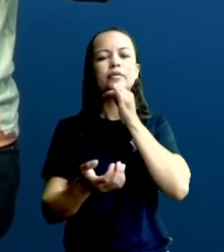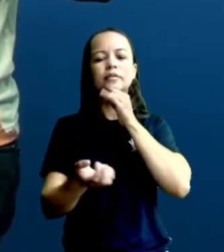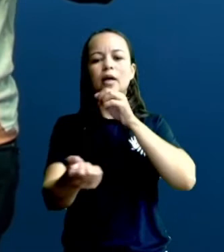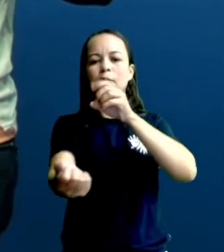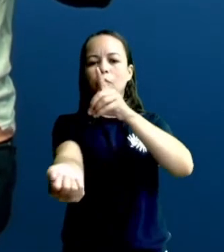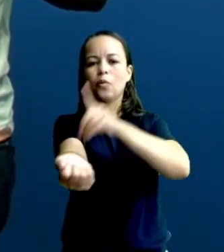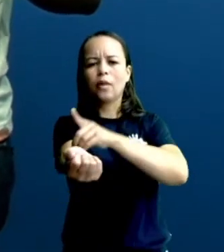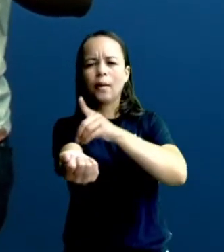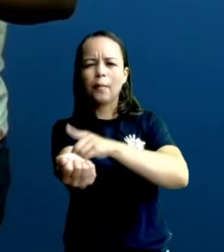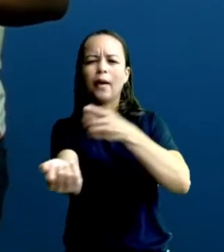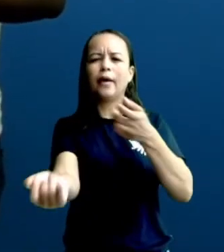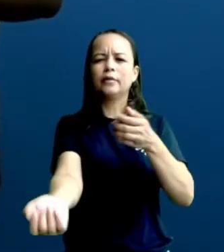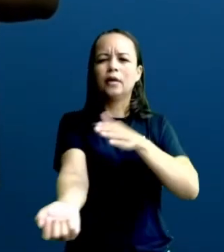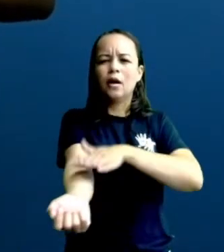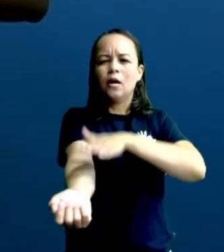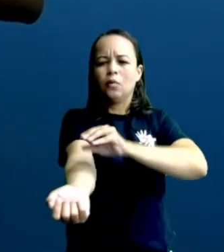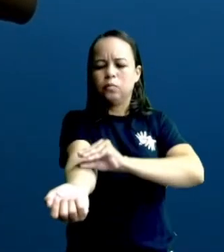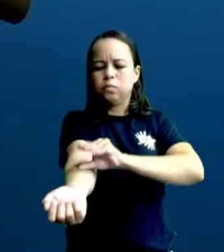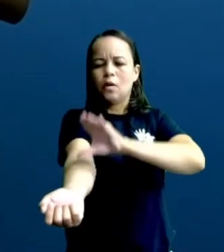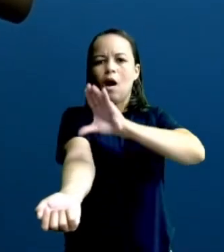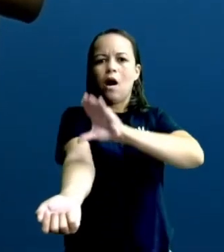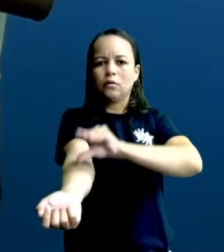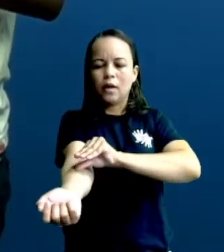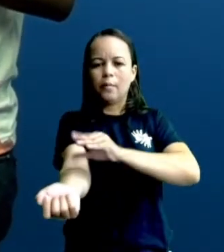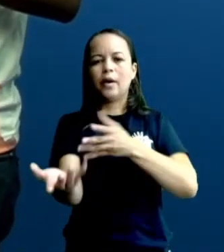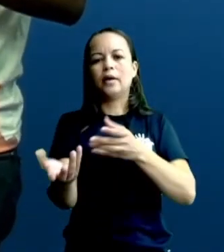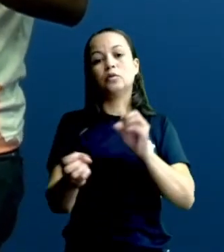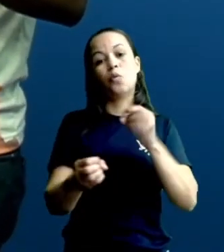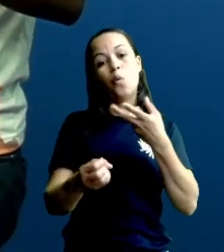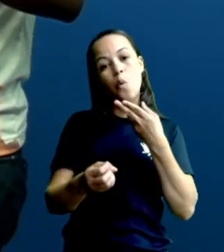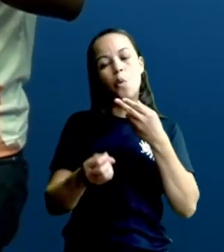câncer. No entanto, você só